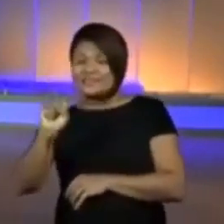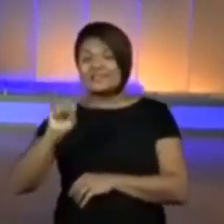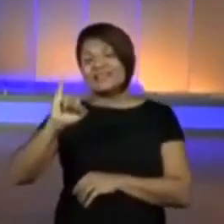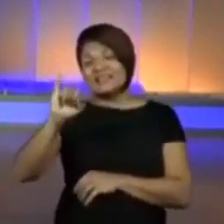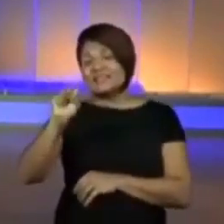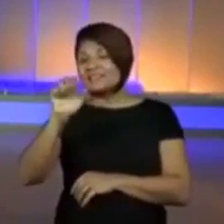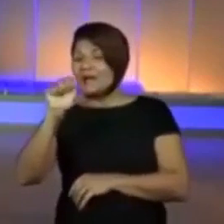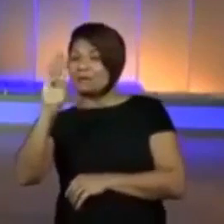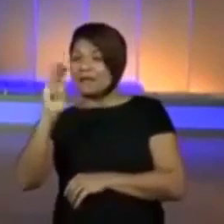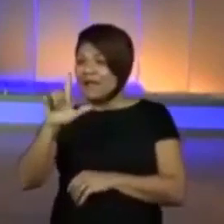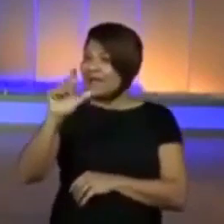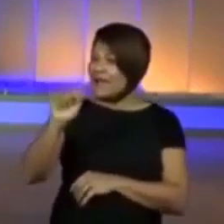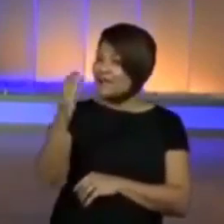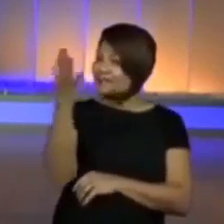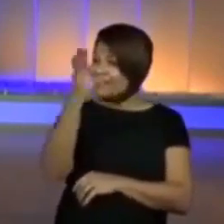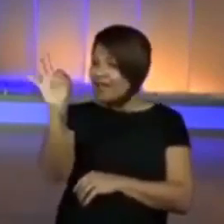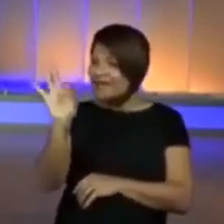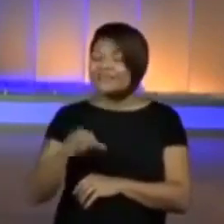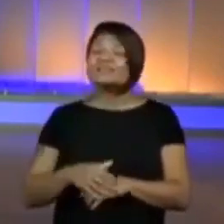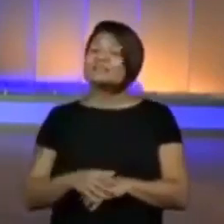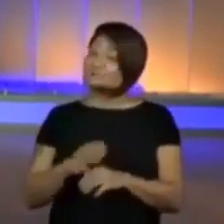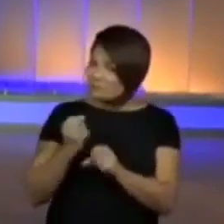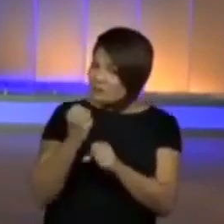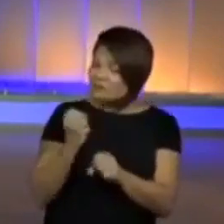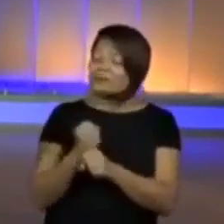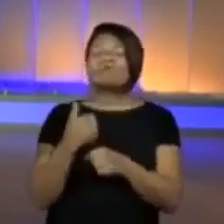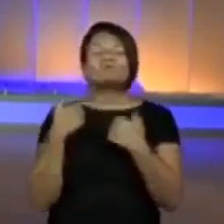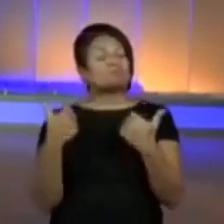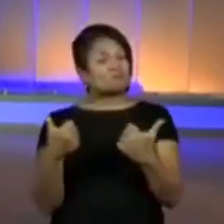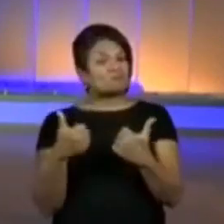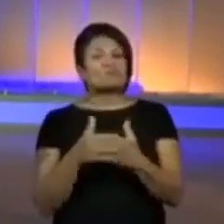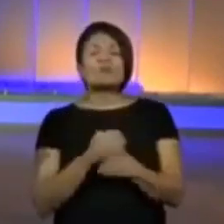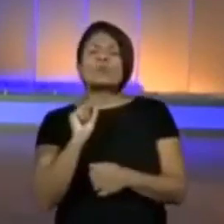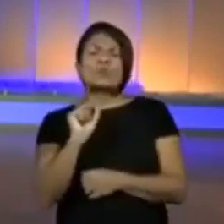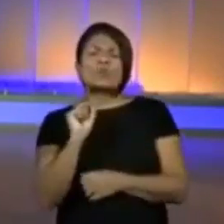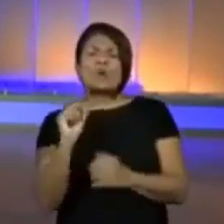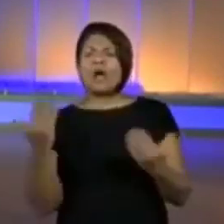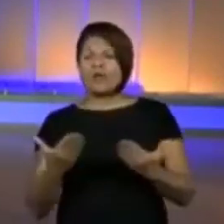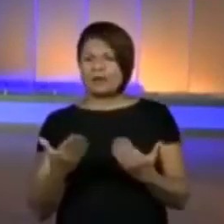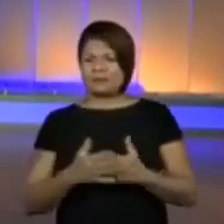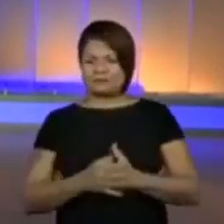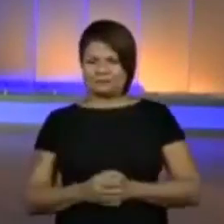sou nota 10. Que maravilha! O que será que temos para a aula de hoje?